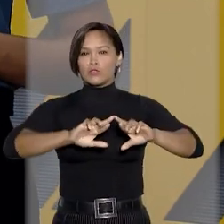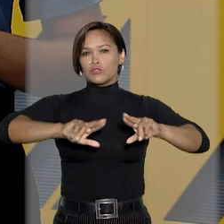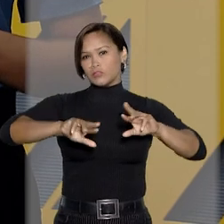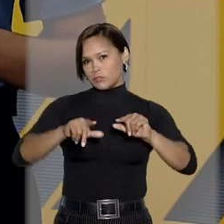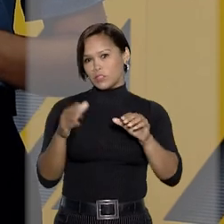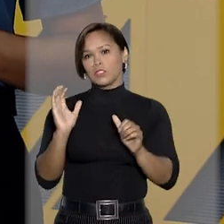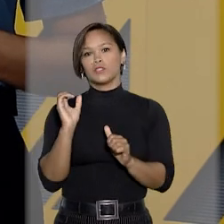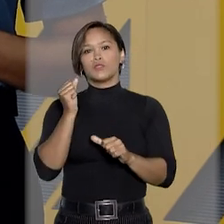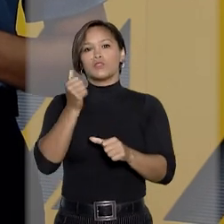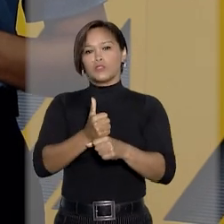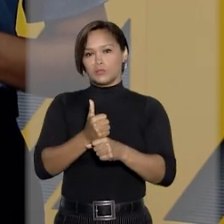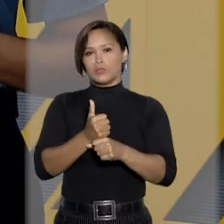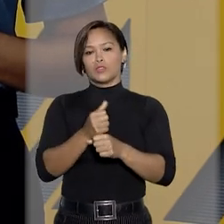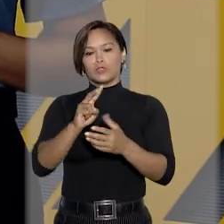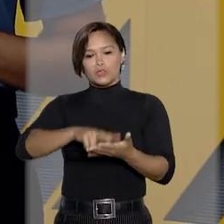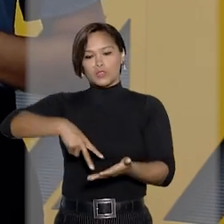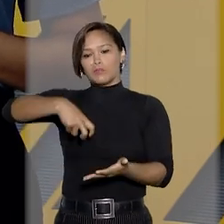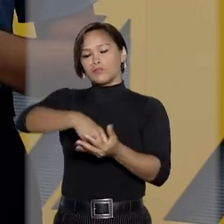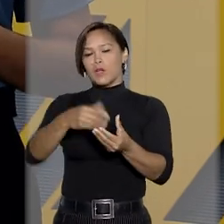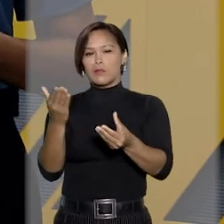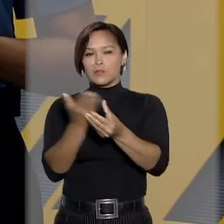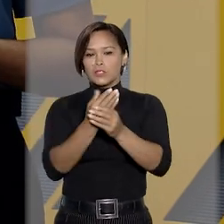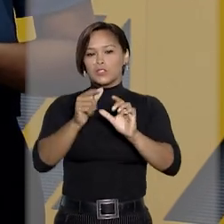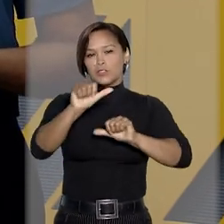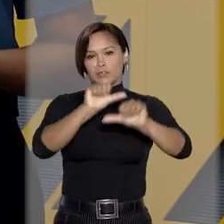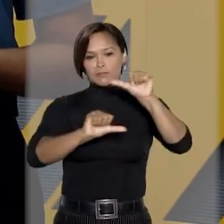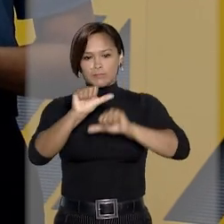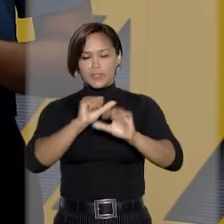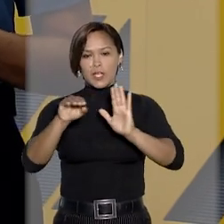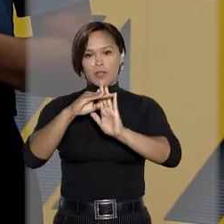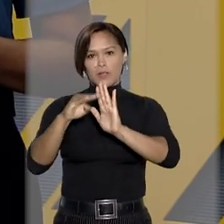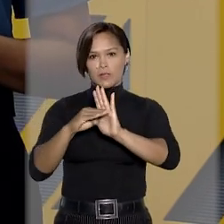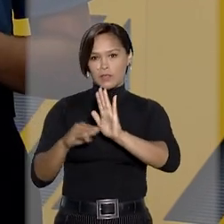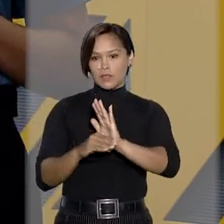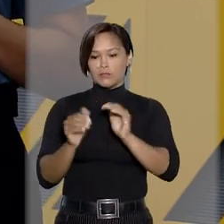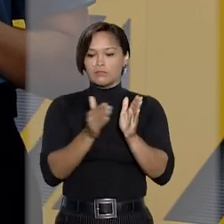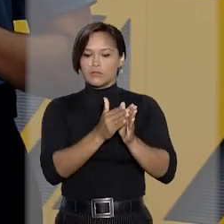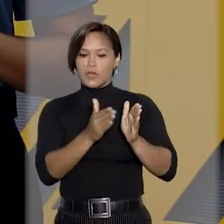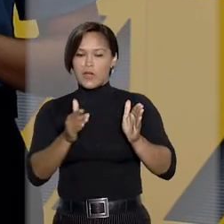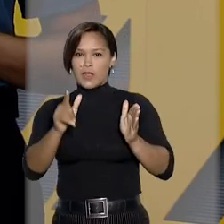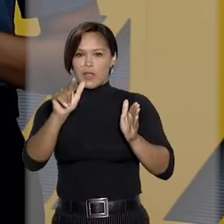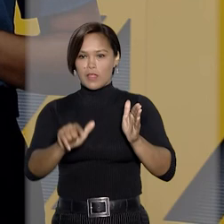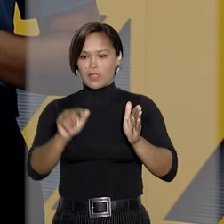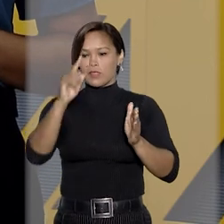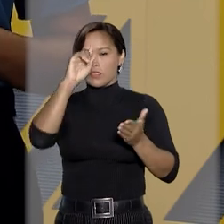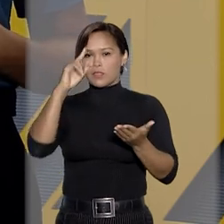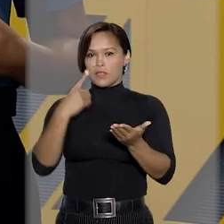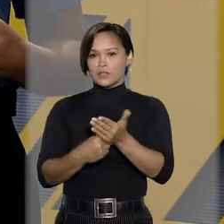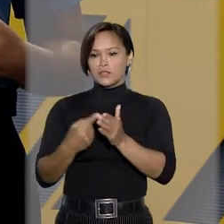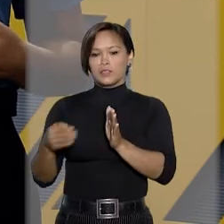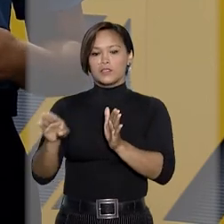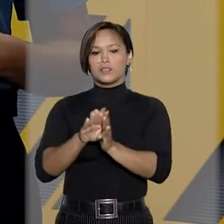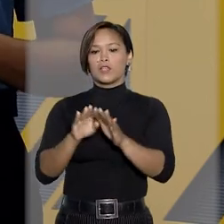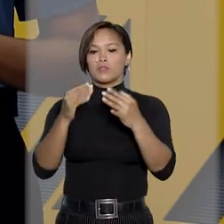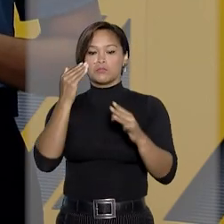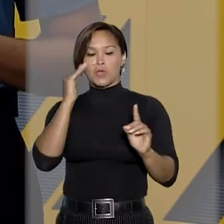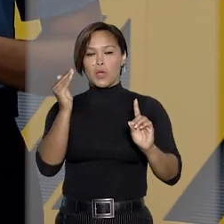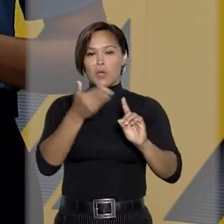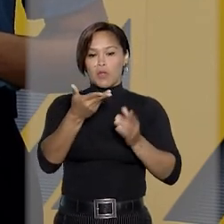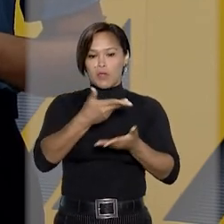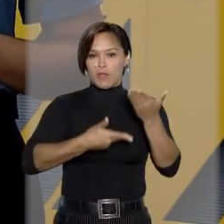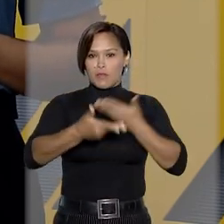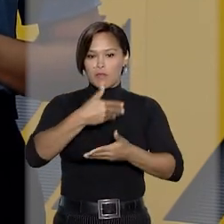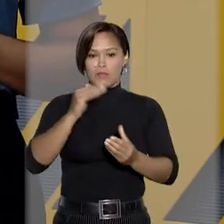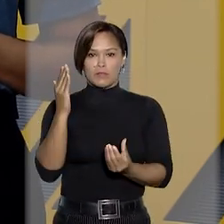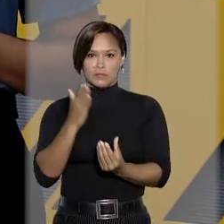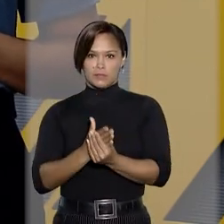e substituiu a prisão por medidas cautelares alternativas, estendendo os efeitos da decisão aos correus